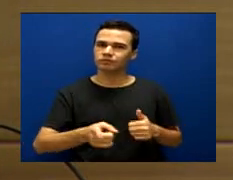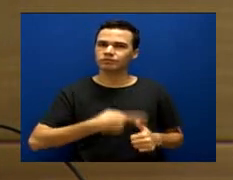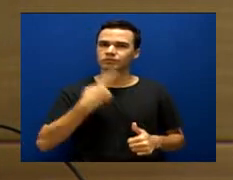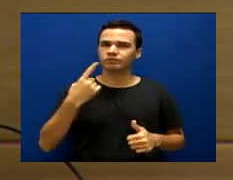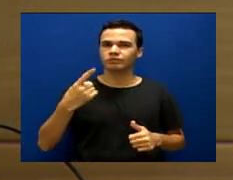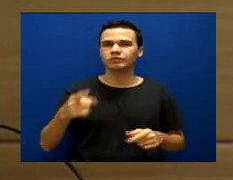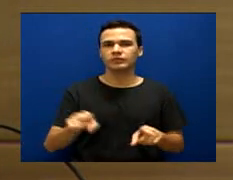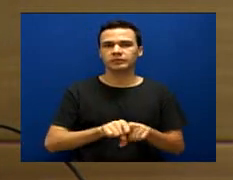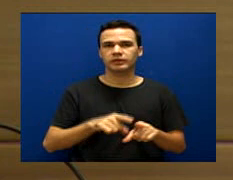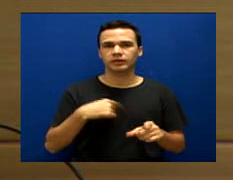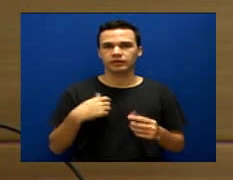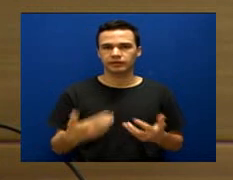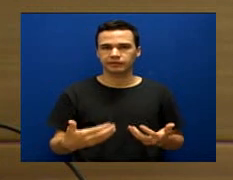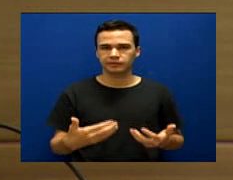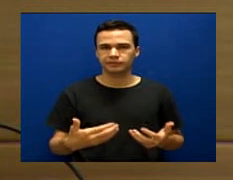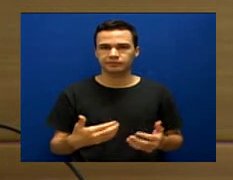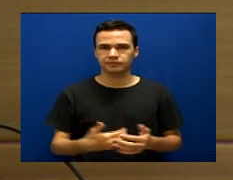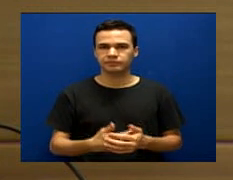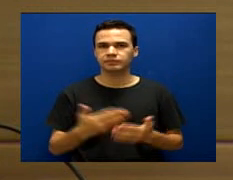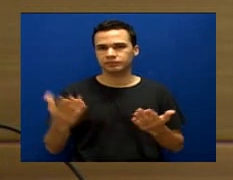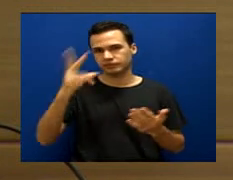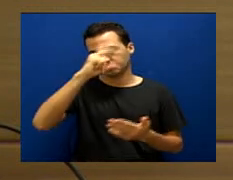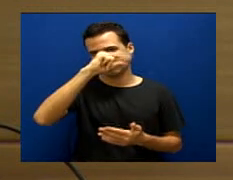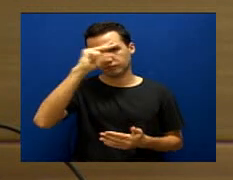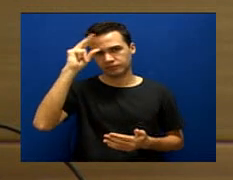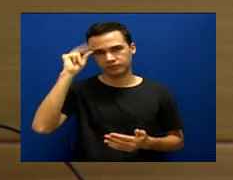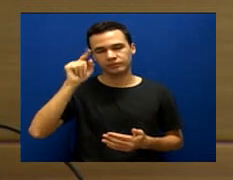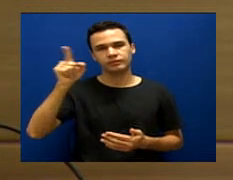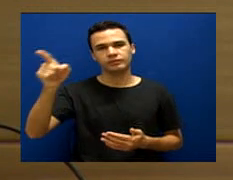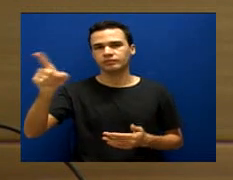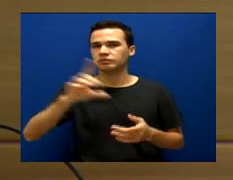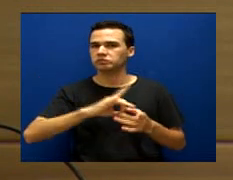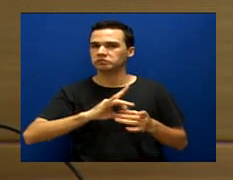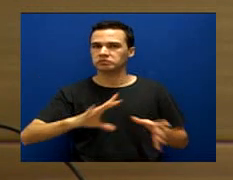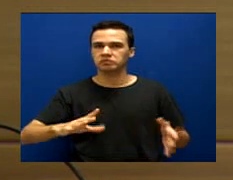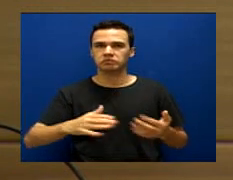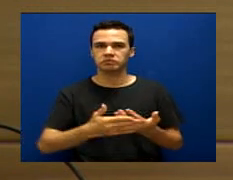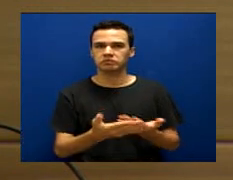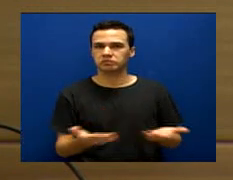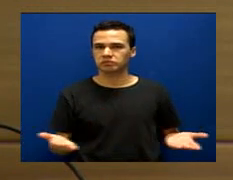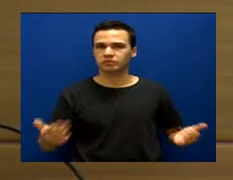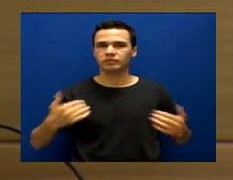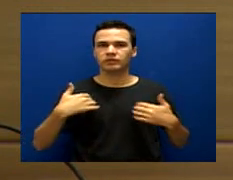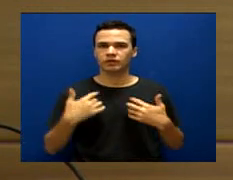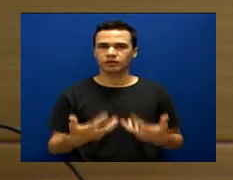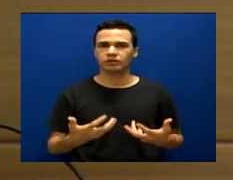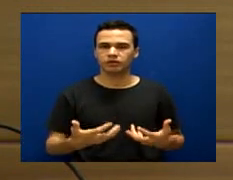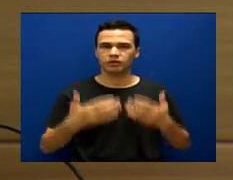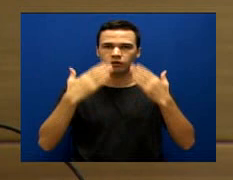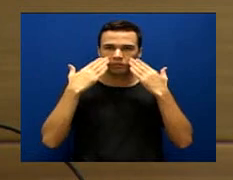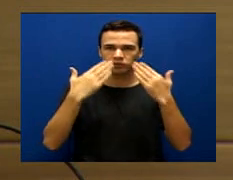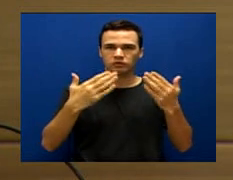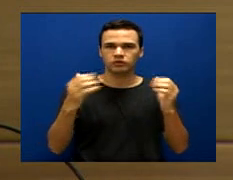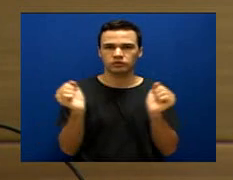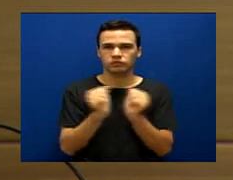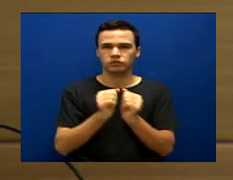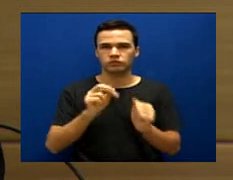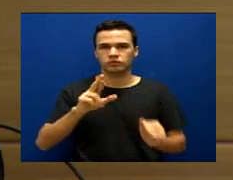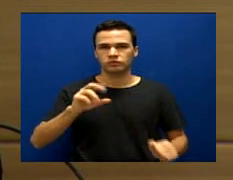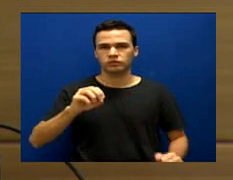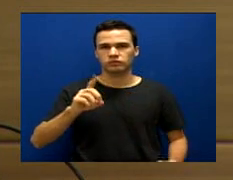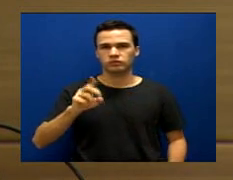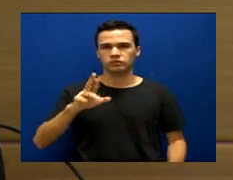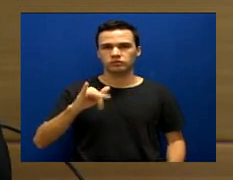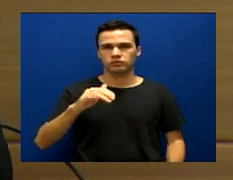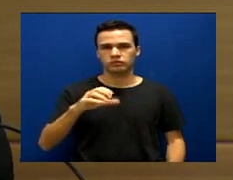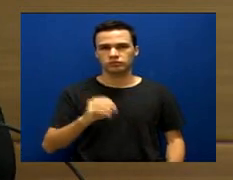também quero deixar, viu, Renan, que o prefeito Crespo tem dado liberdade. Então, eu quero só mostrar junto com o Rodrigo. Em